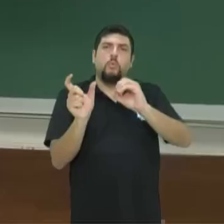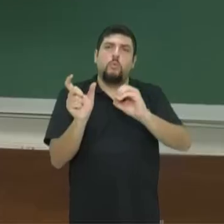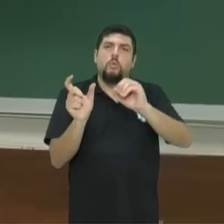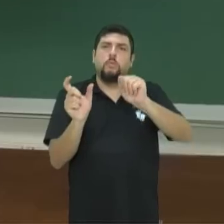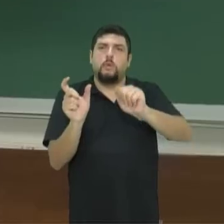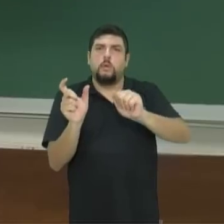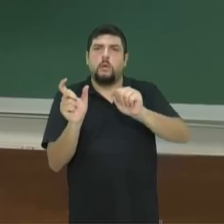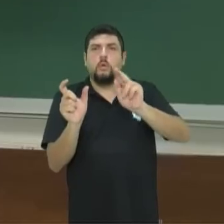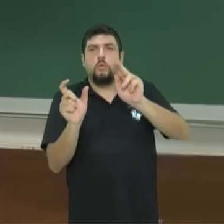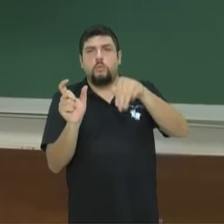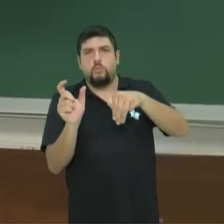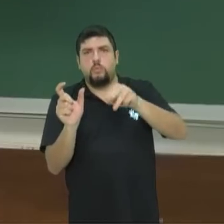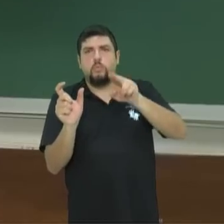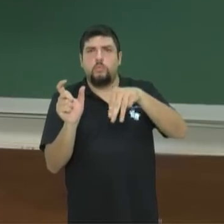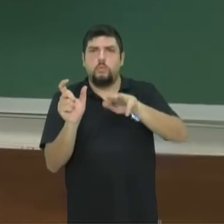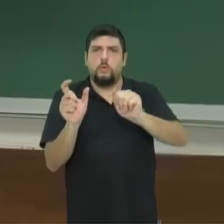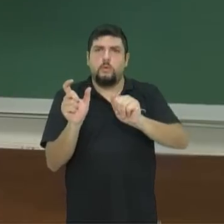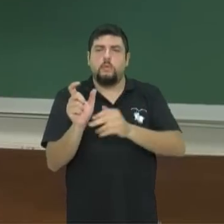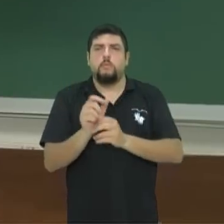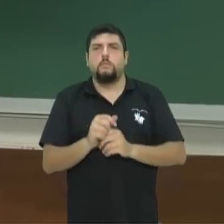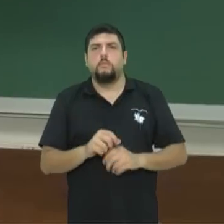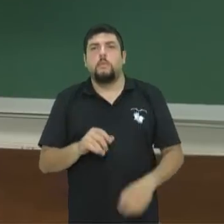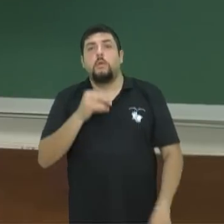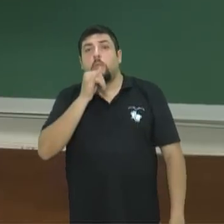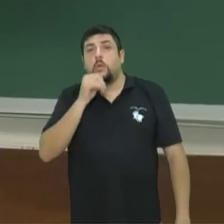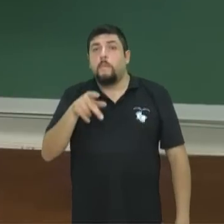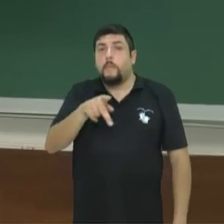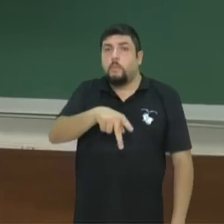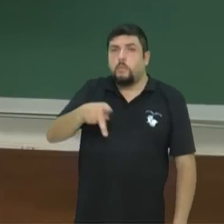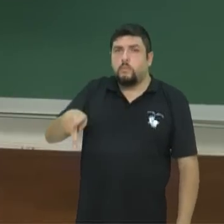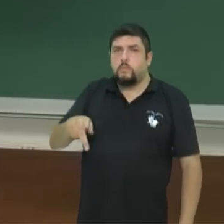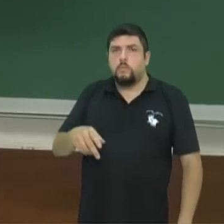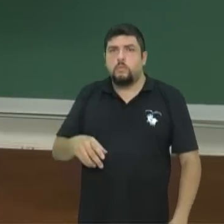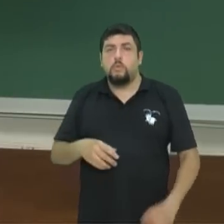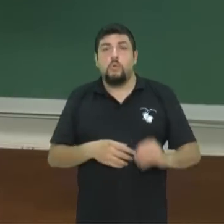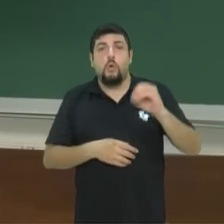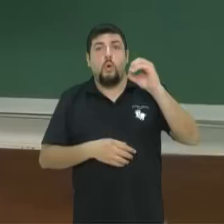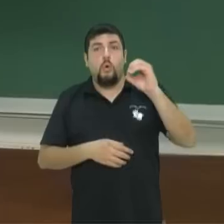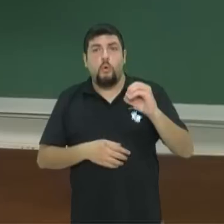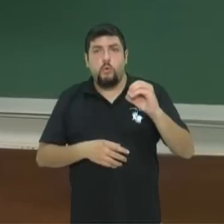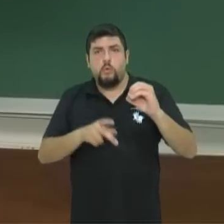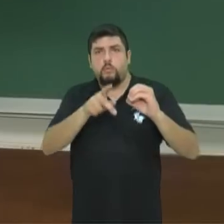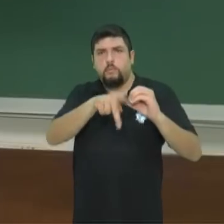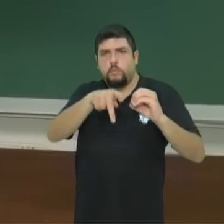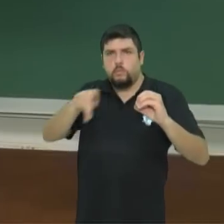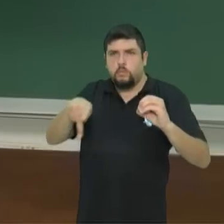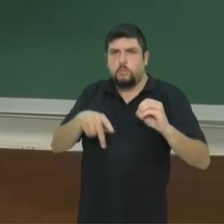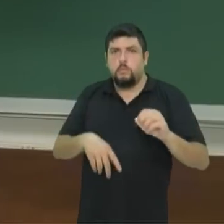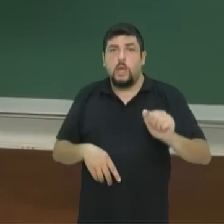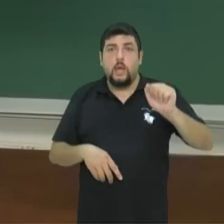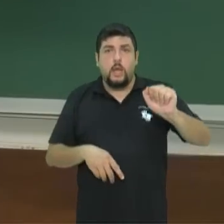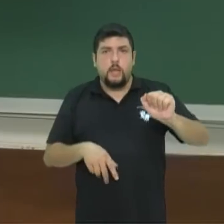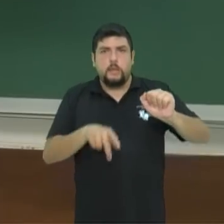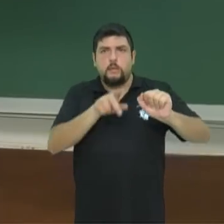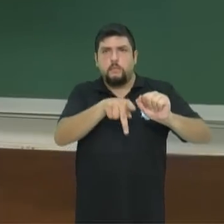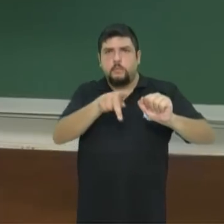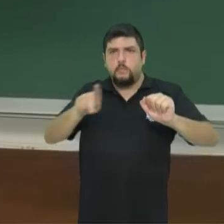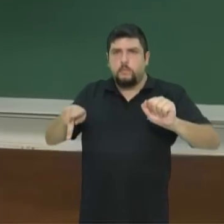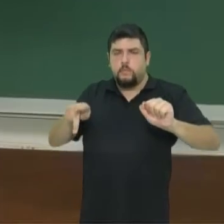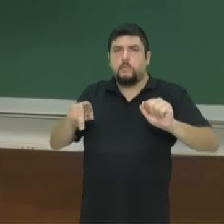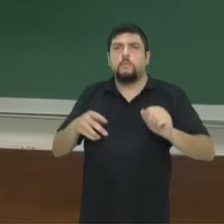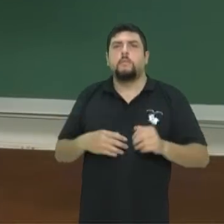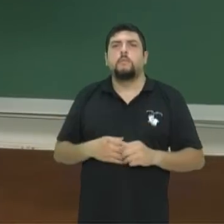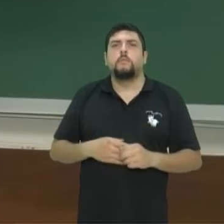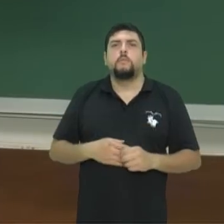substantivo. Professora, a professora. Opa, professora é substantivo, não é verbo. Eu professoro, tu professoras, não vai